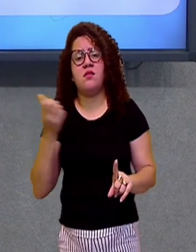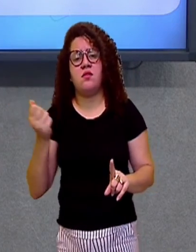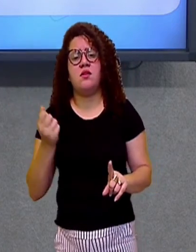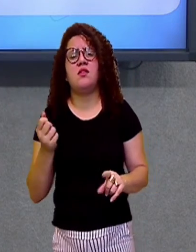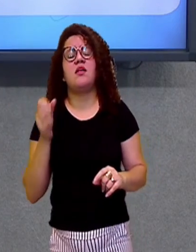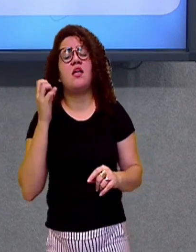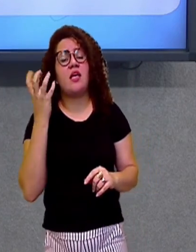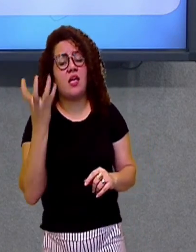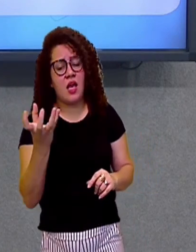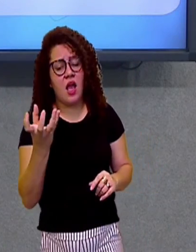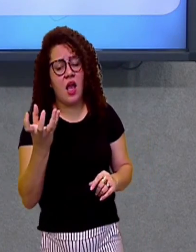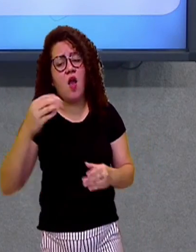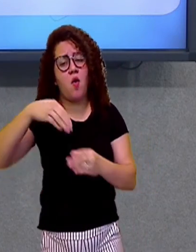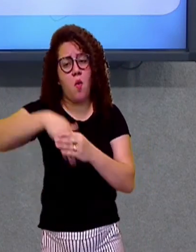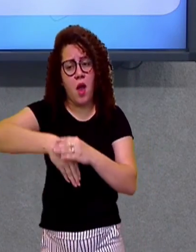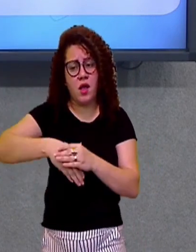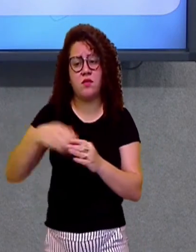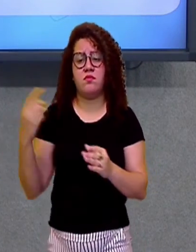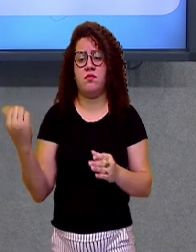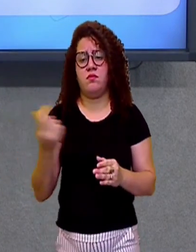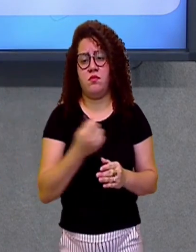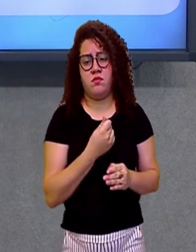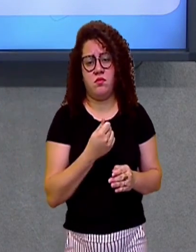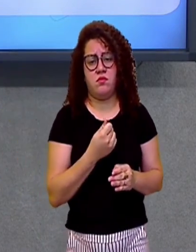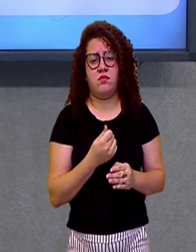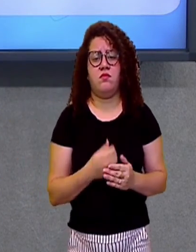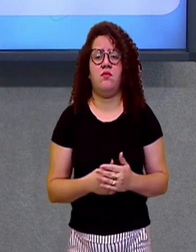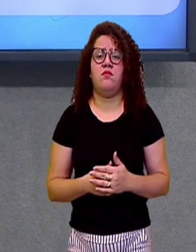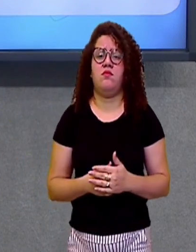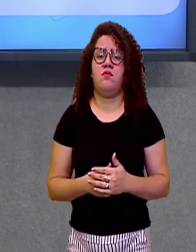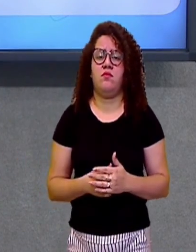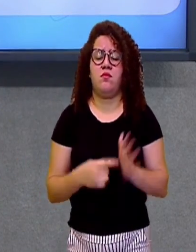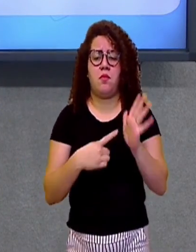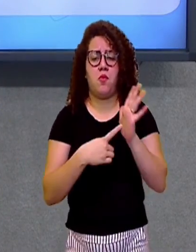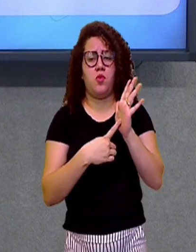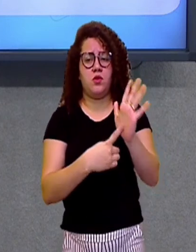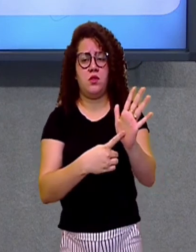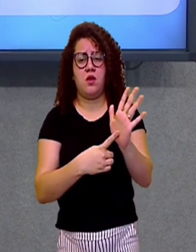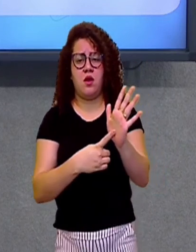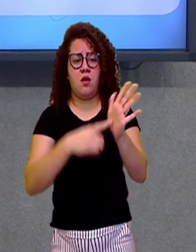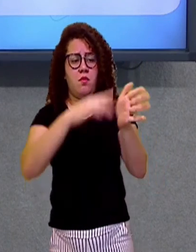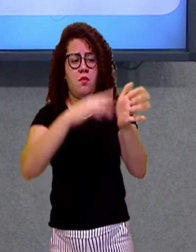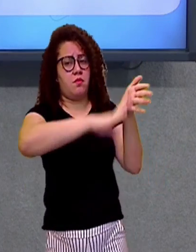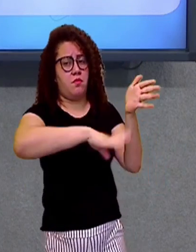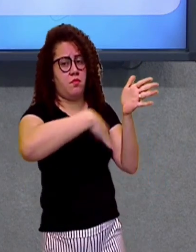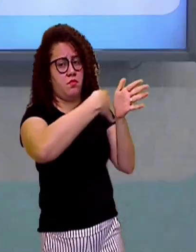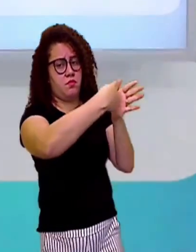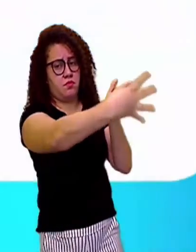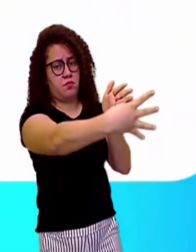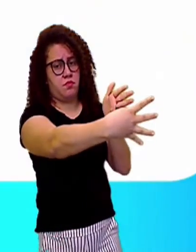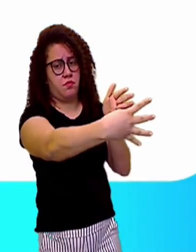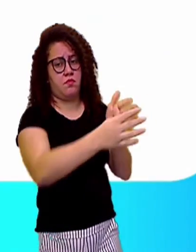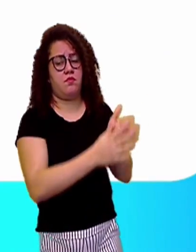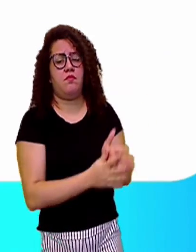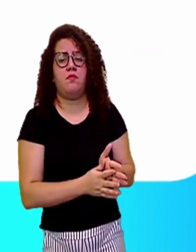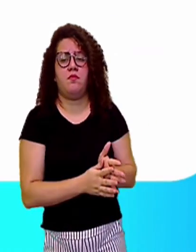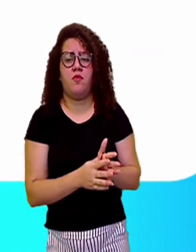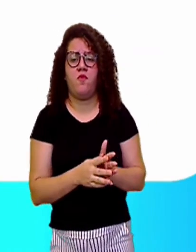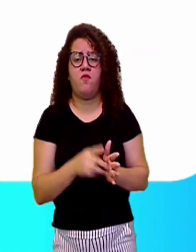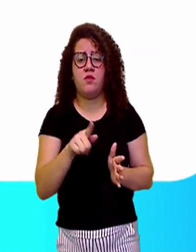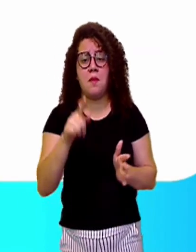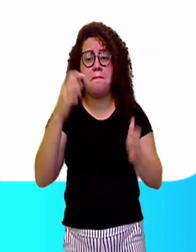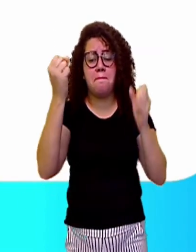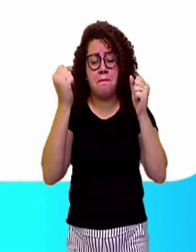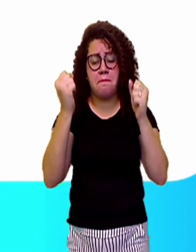quer poupar, como que você faz para poupar. Então, nós mostramos através dessa planilha aqui que você